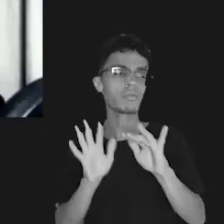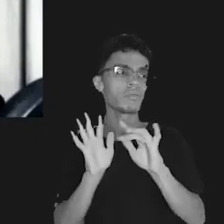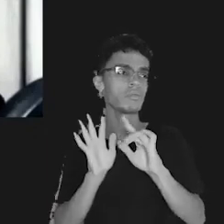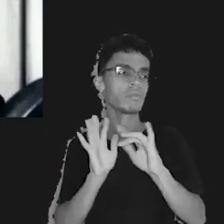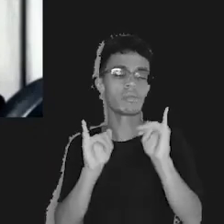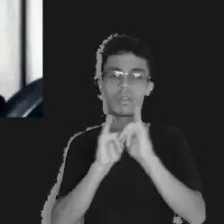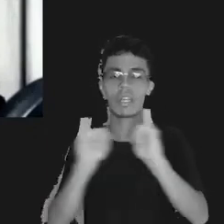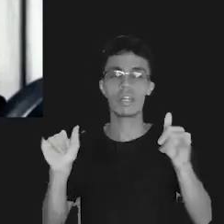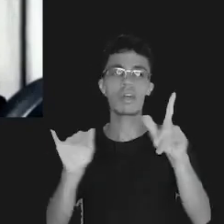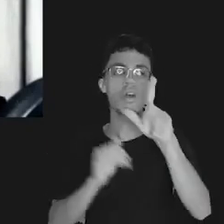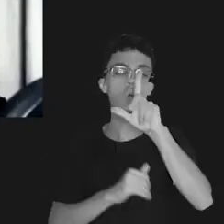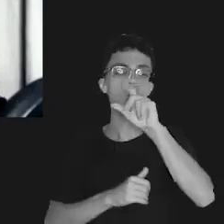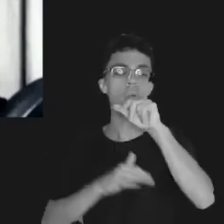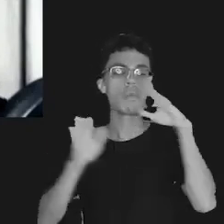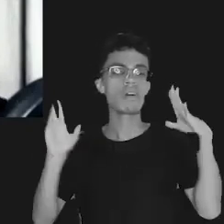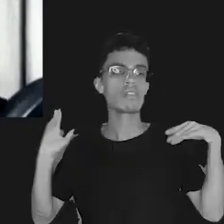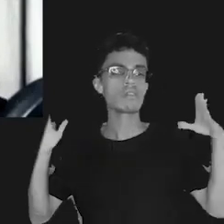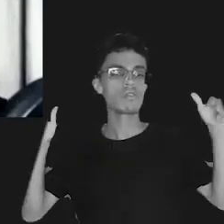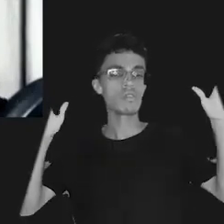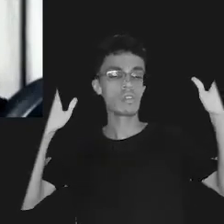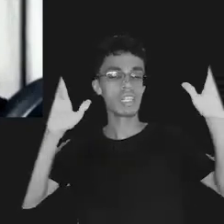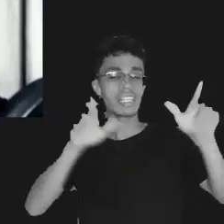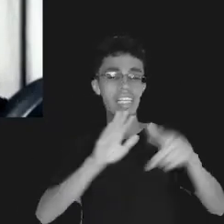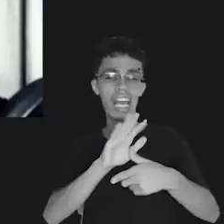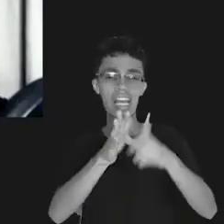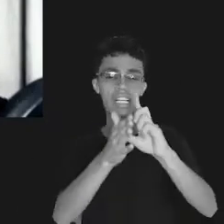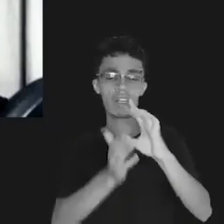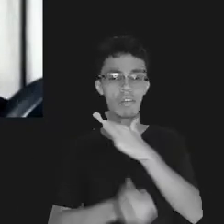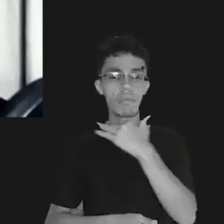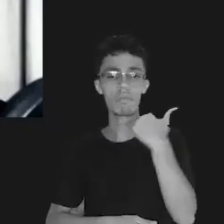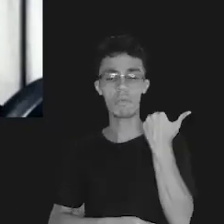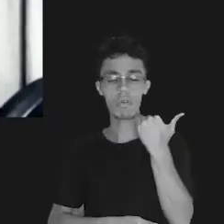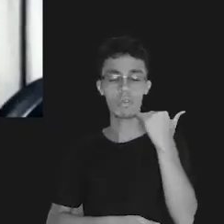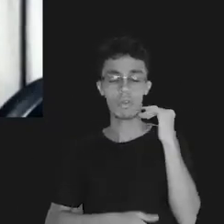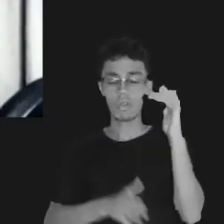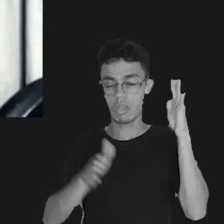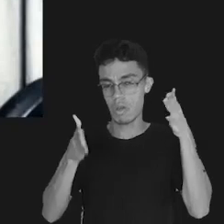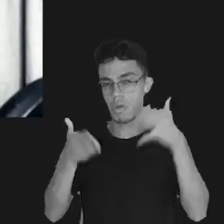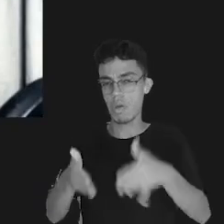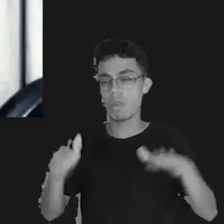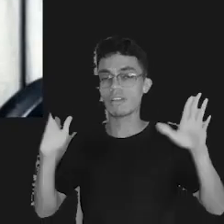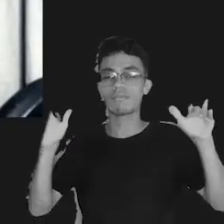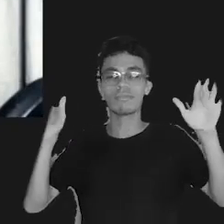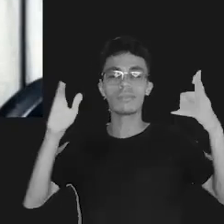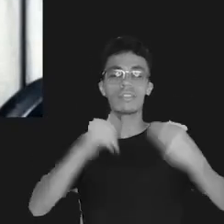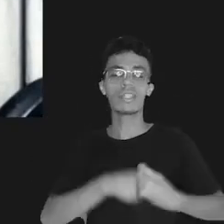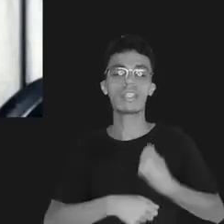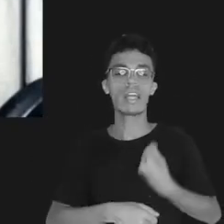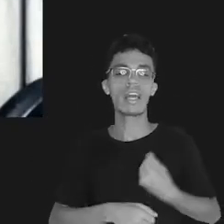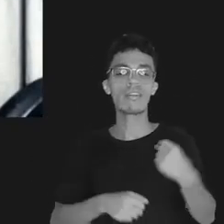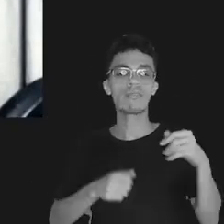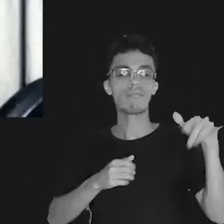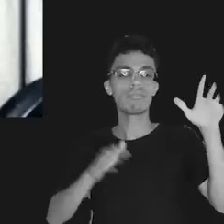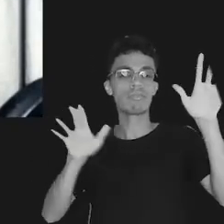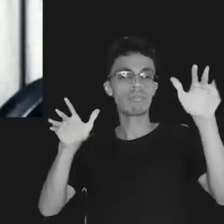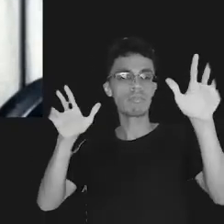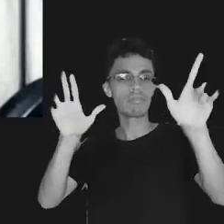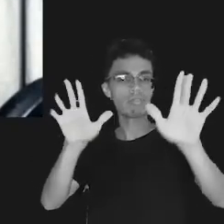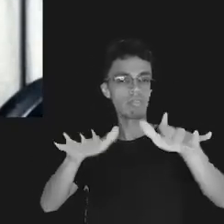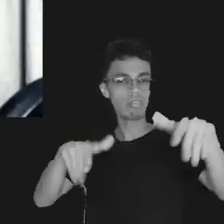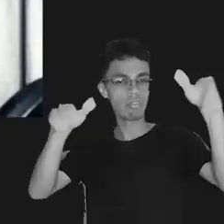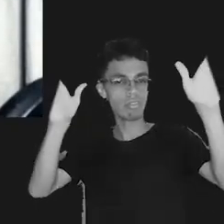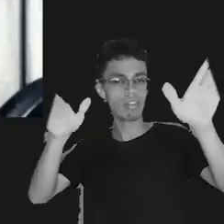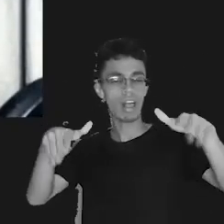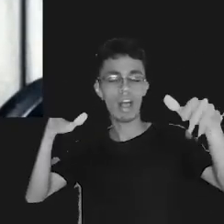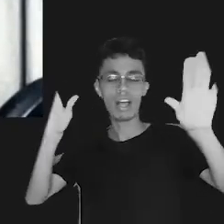o pássaro ressuscitado tem a consistência dos vivos? Estende as asas, cantam, e ao contrário